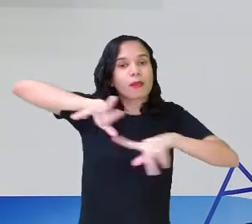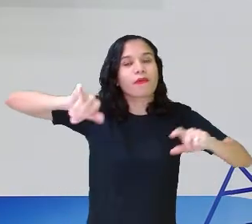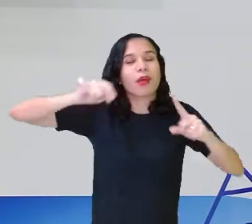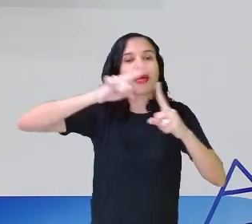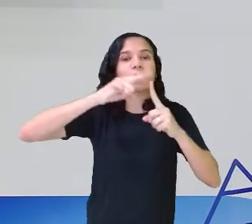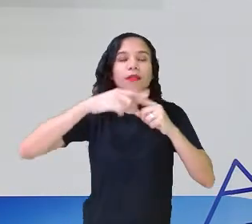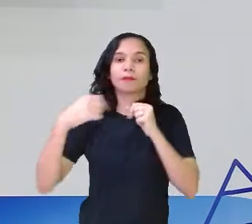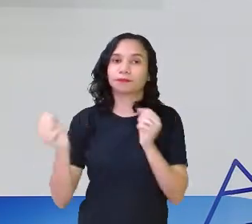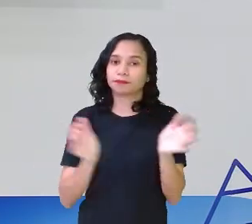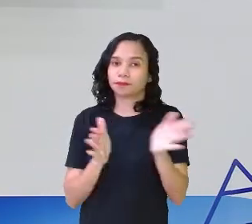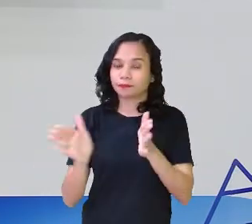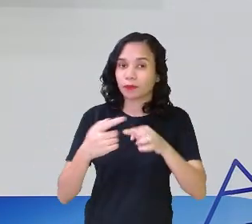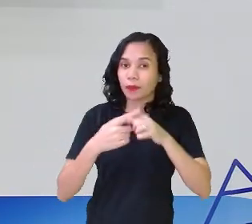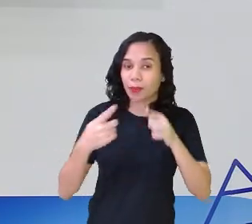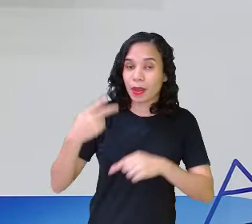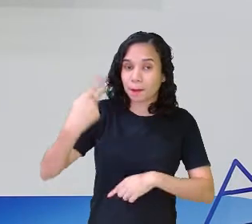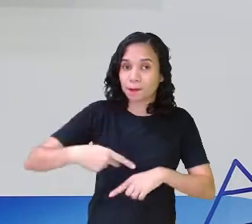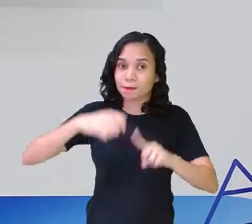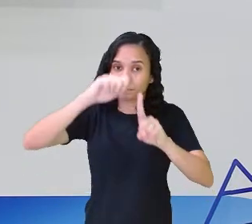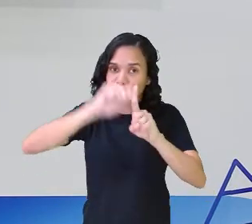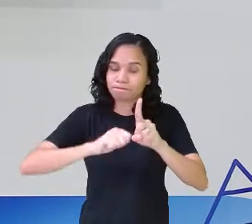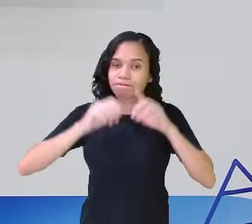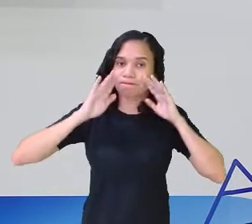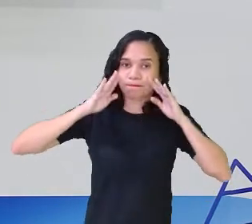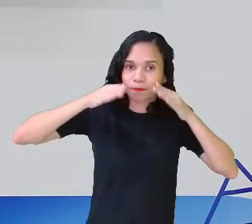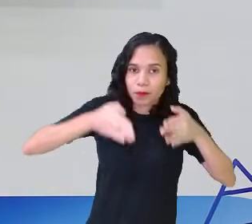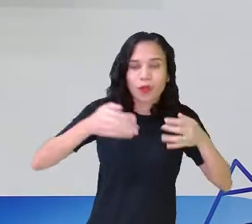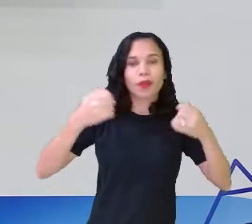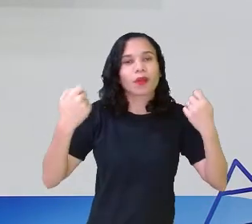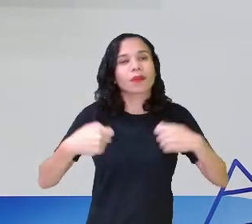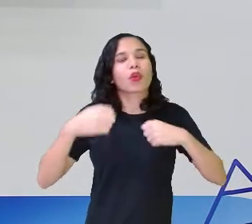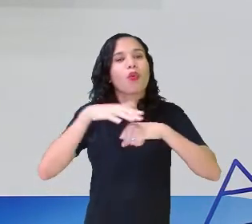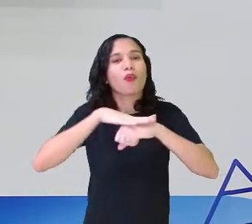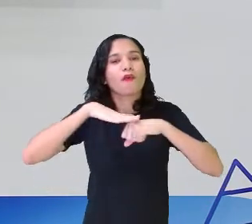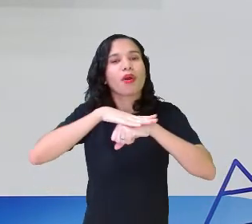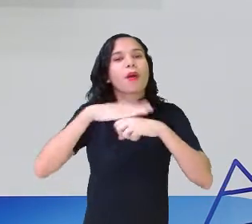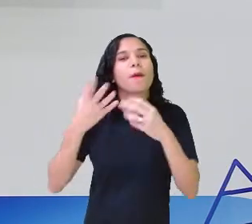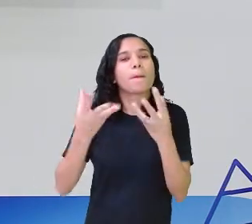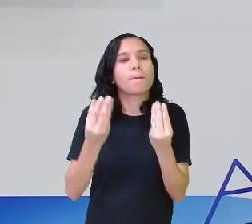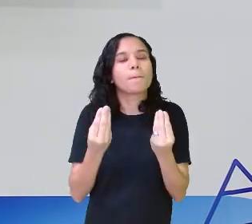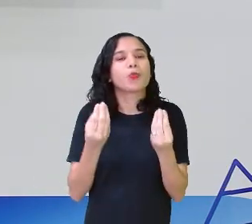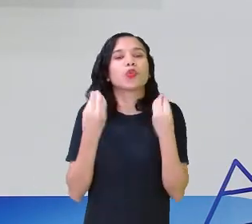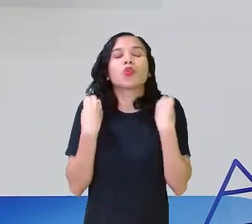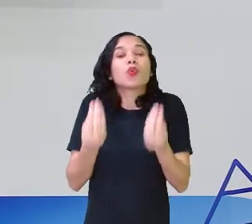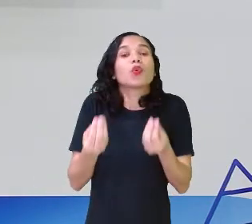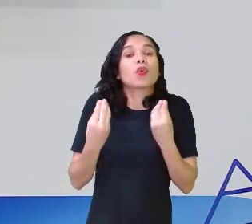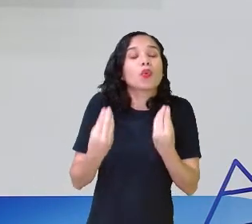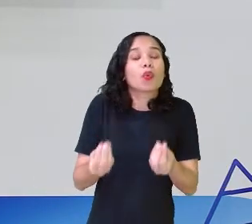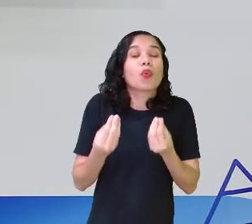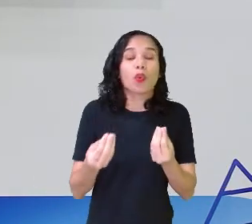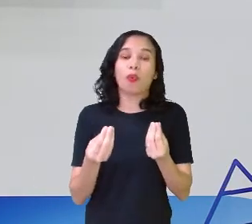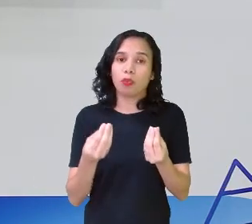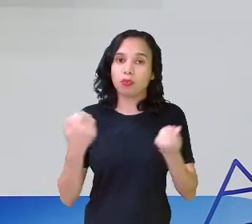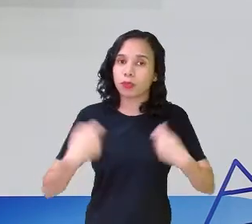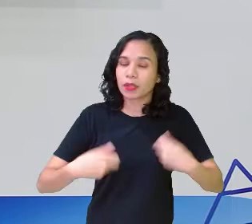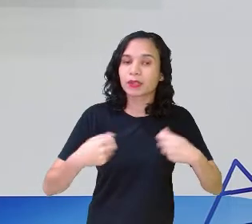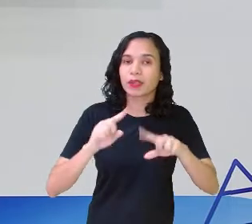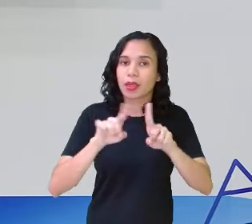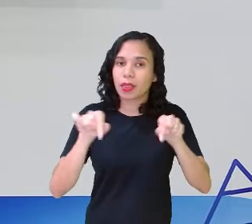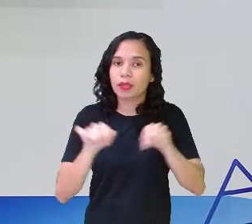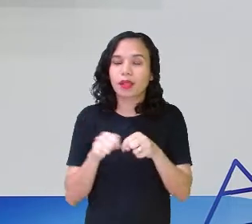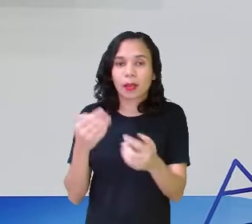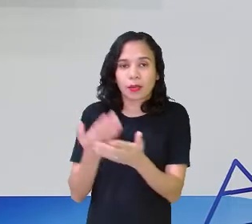acessibilidades. Só que esse mês especificamente a gente tem conversado bastante de como esse trabalho precisa ser feito na sala